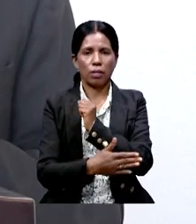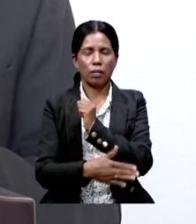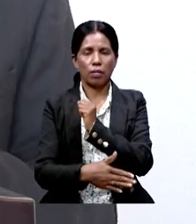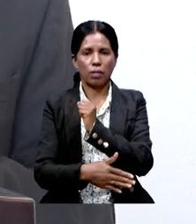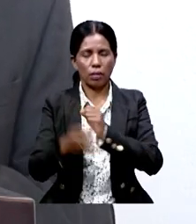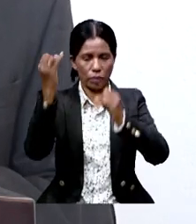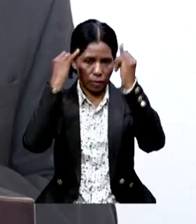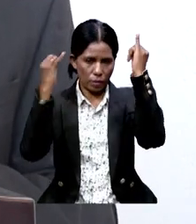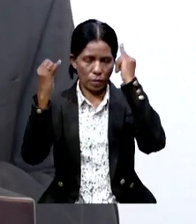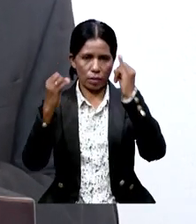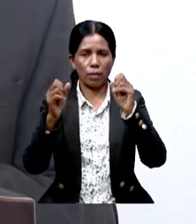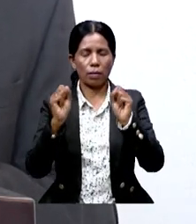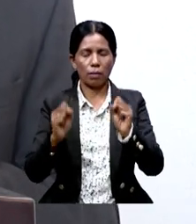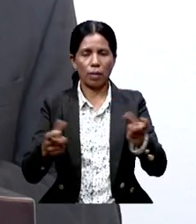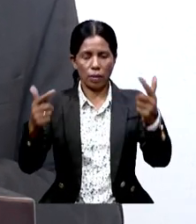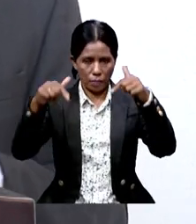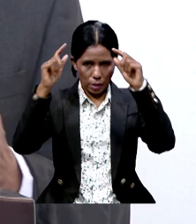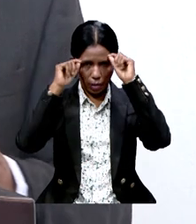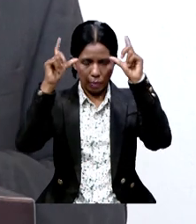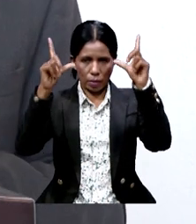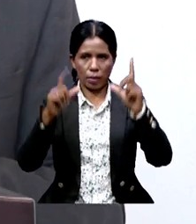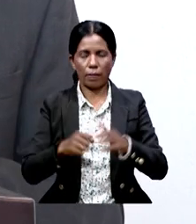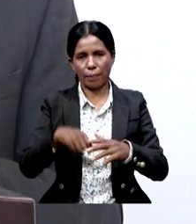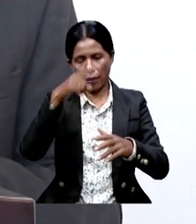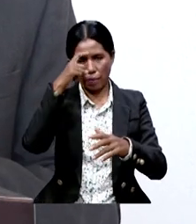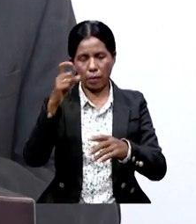información de Cuba más pele más hija Timor Leste también me acogí